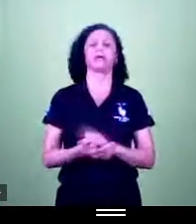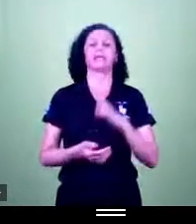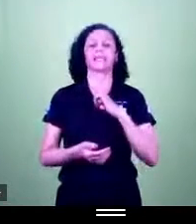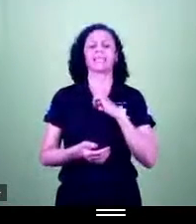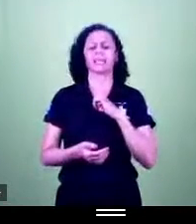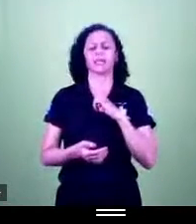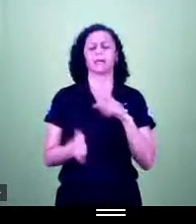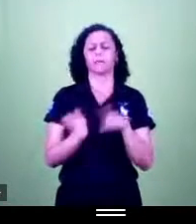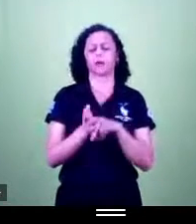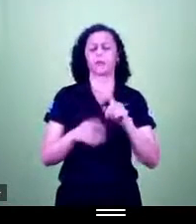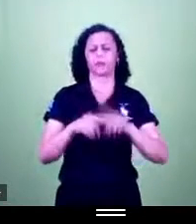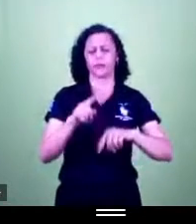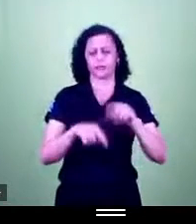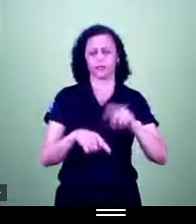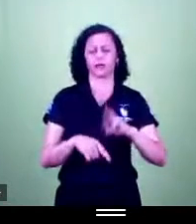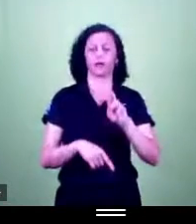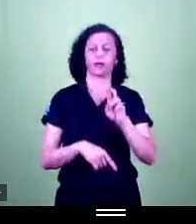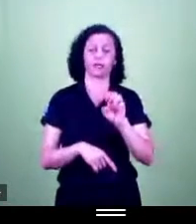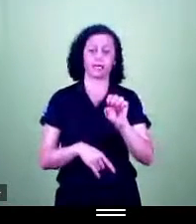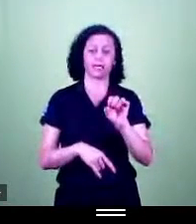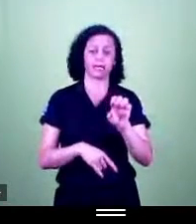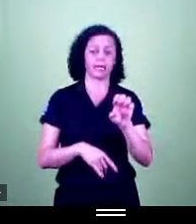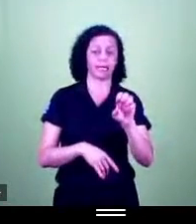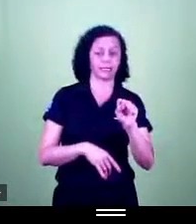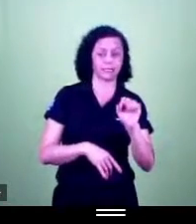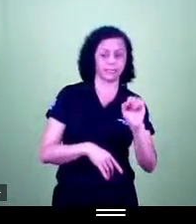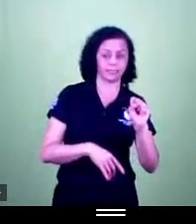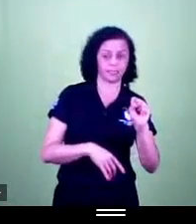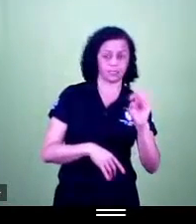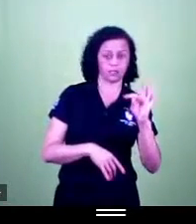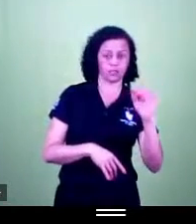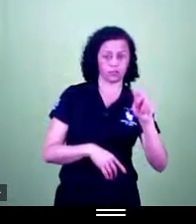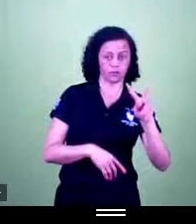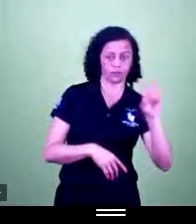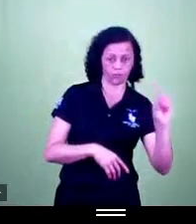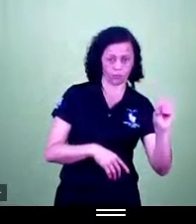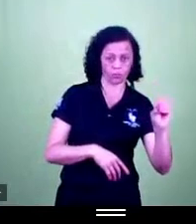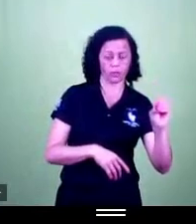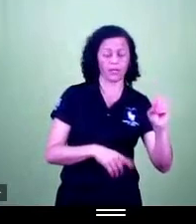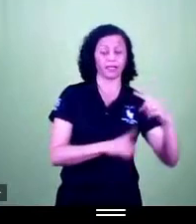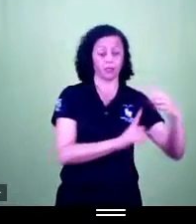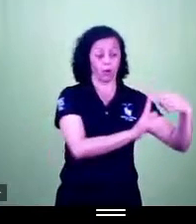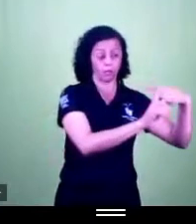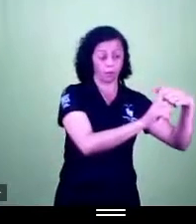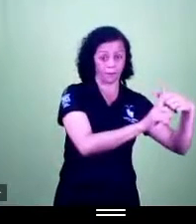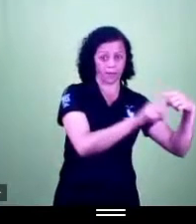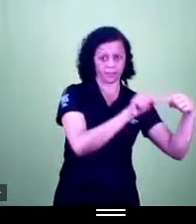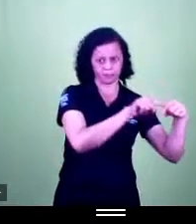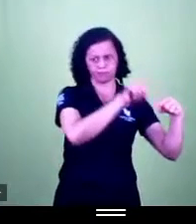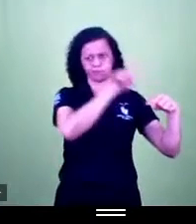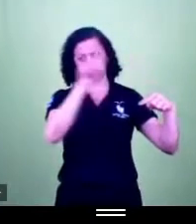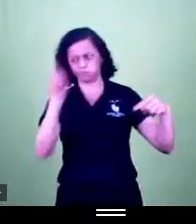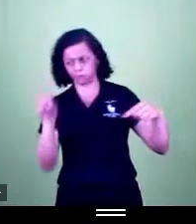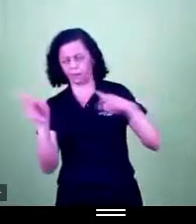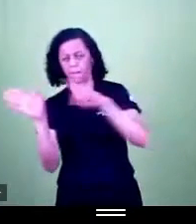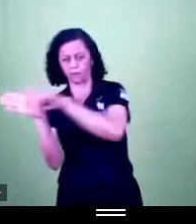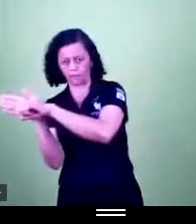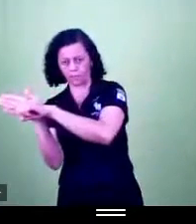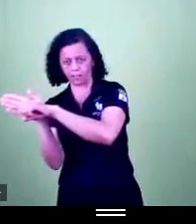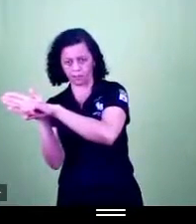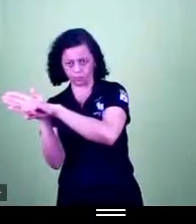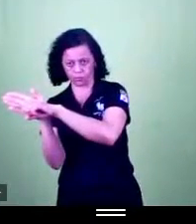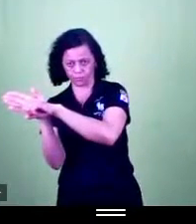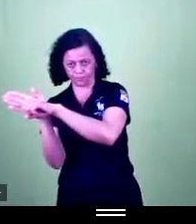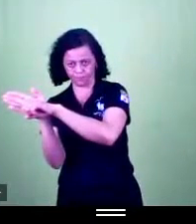a corrente sempre vai do potencial maior para o potencial menor, E a queda de tensão é sempre do menos para o